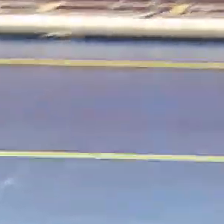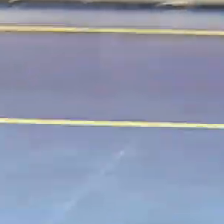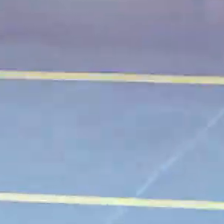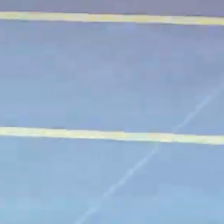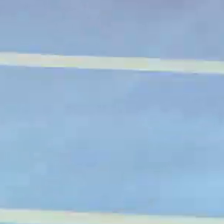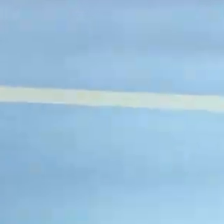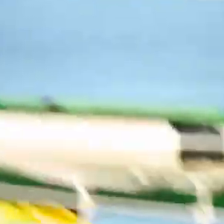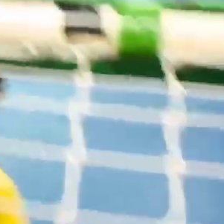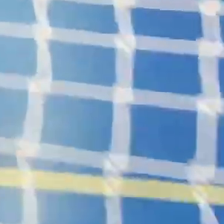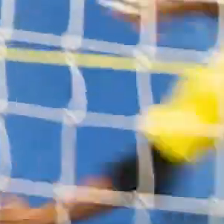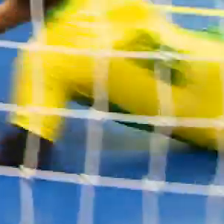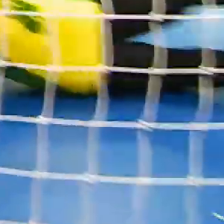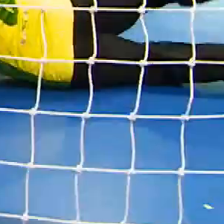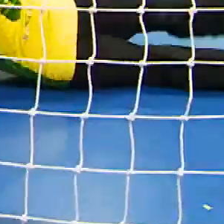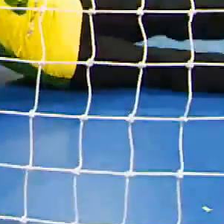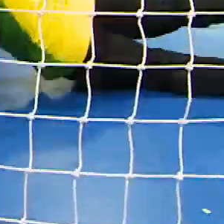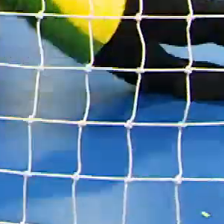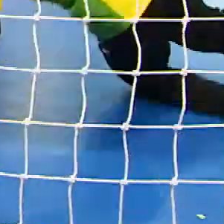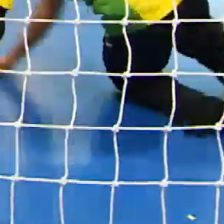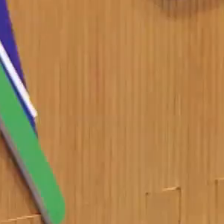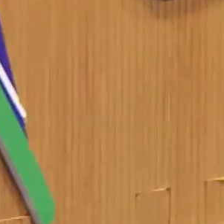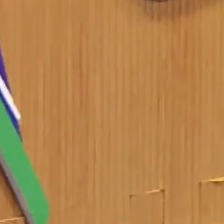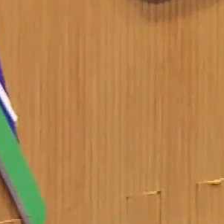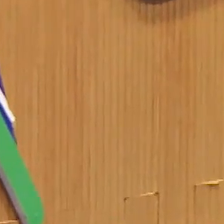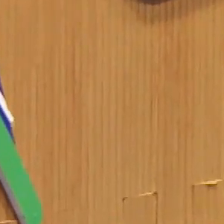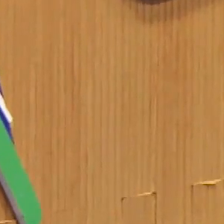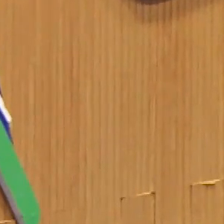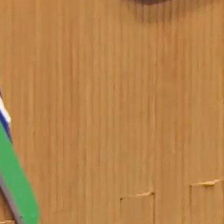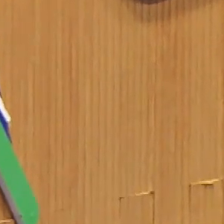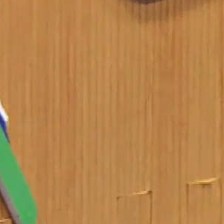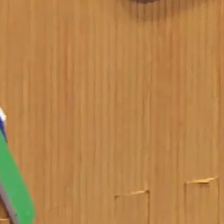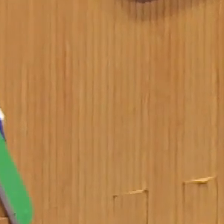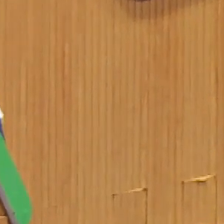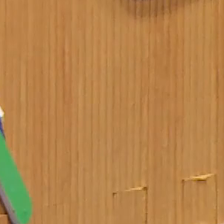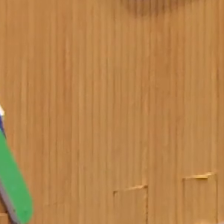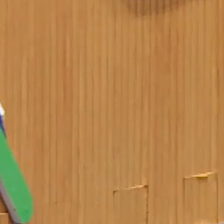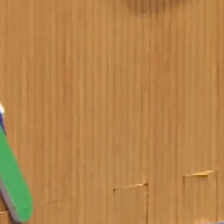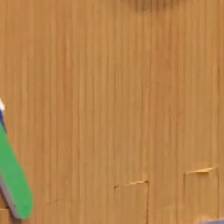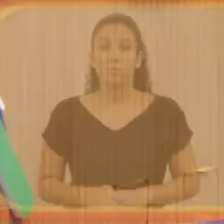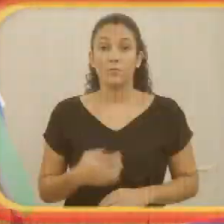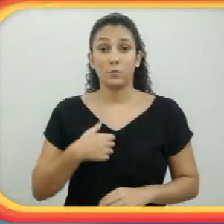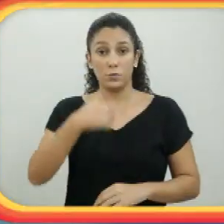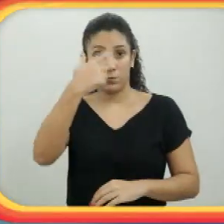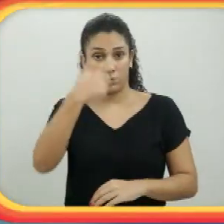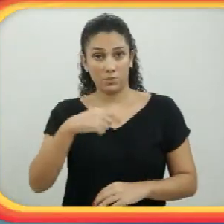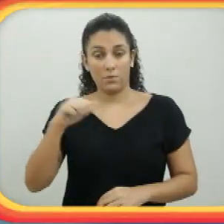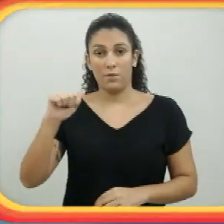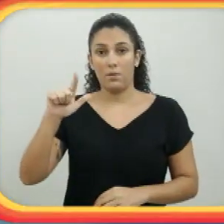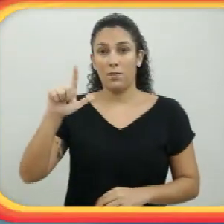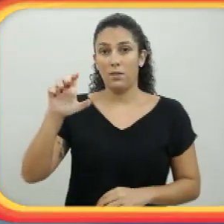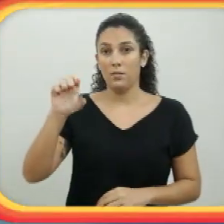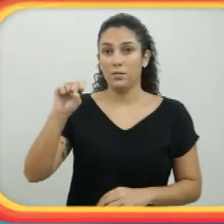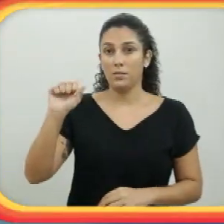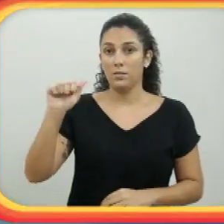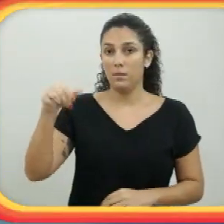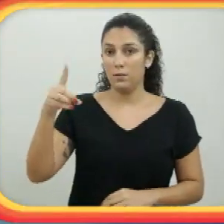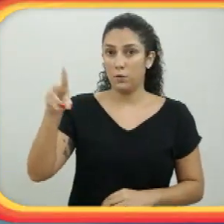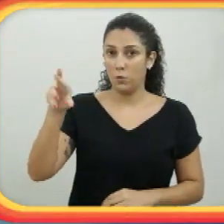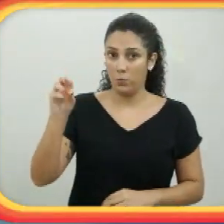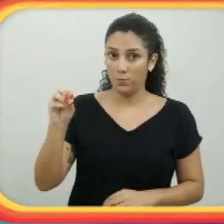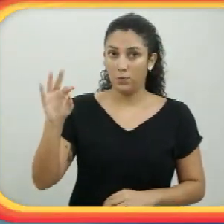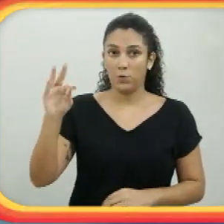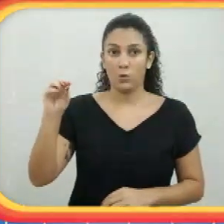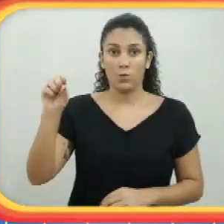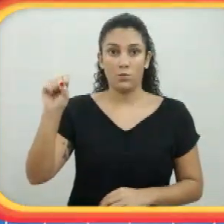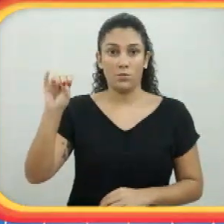quadra com jogadores. Um deles vira de costas e arremessa a bola entre as pernas. Ao lado da quadra, um homem observa. Sou Alessandro Tozin, treinador da seleção brasileira